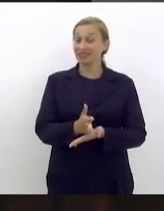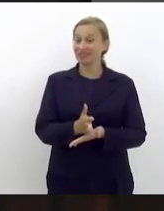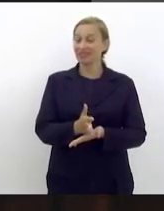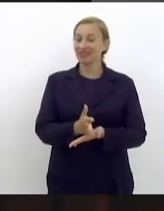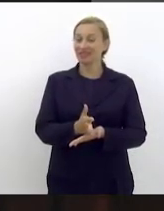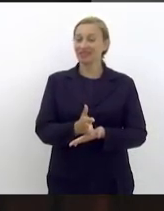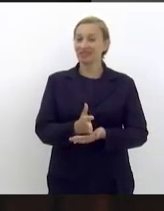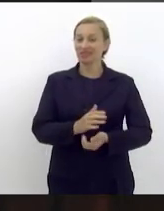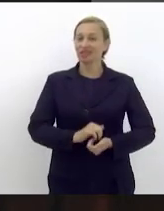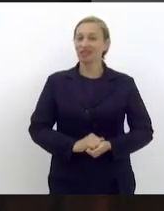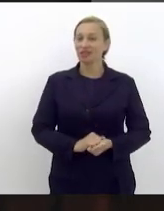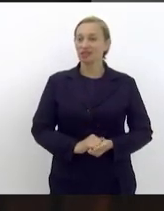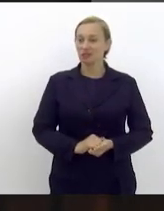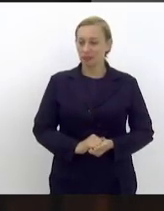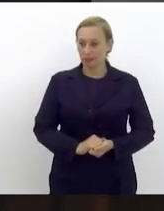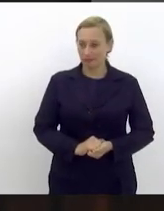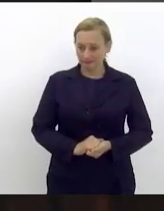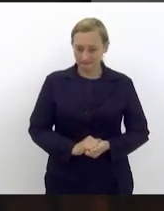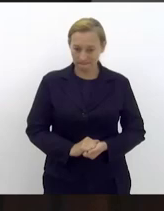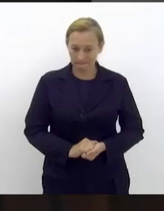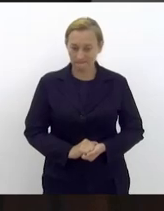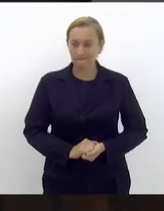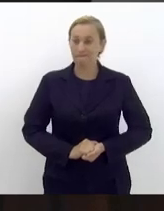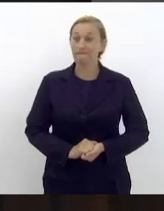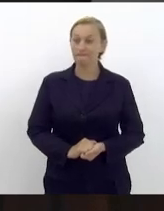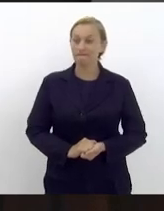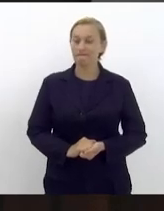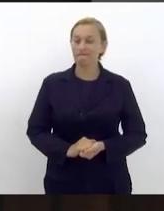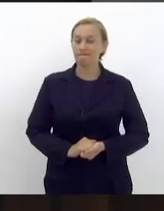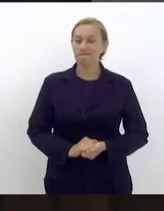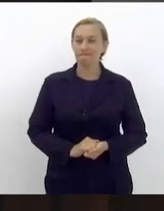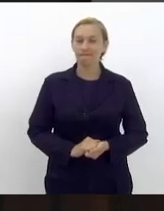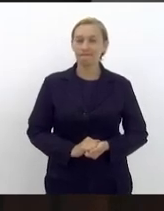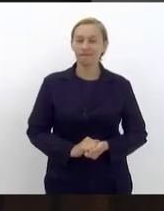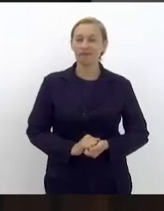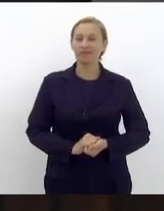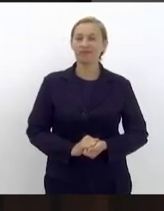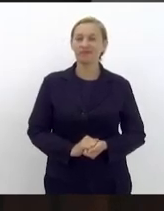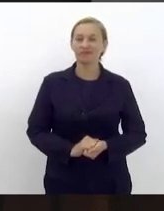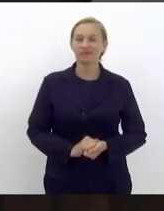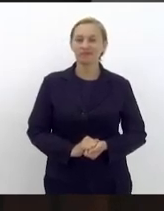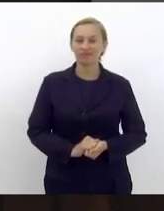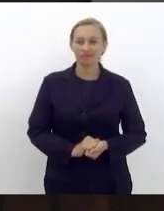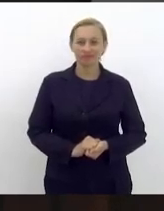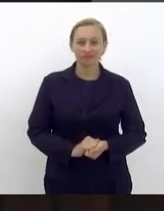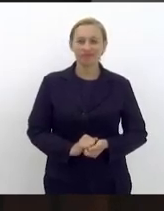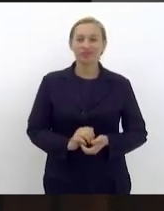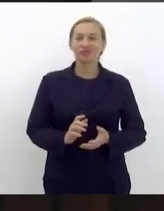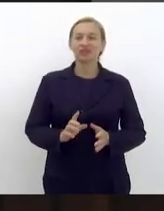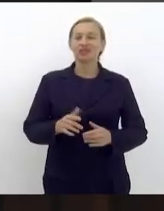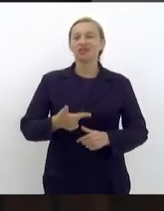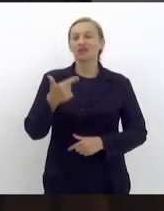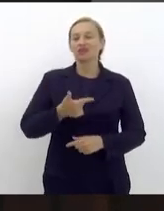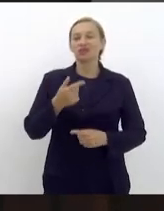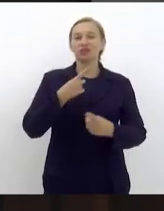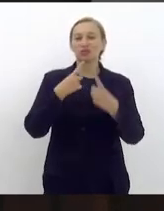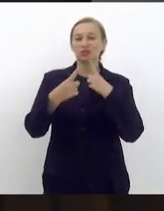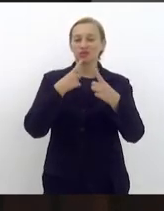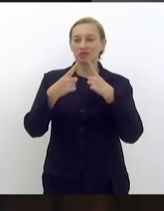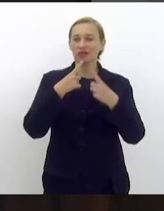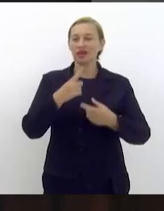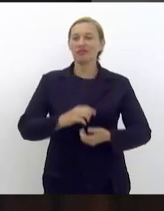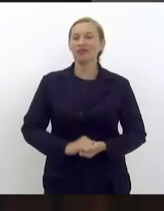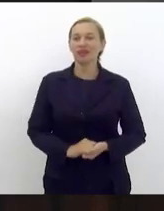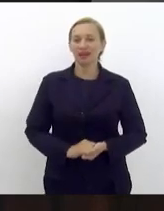o projeto assim emendado. Senhores que aprovam, permaneçam como estão. Aprovado. Vai a redação do vencido para a segunda discussão.